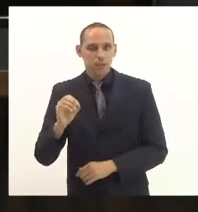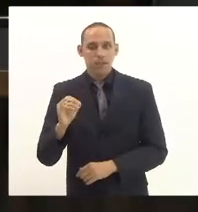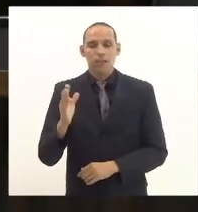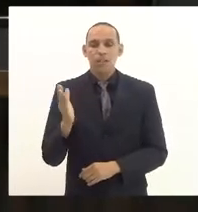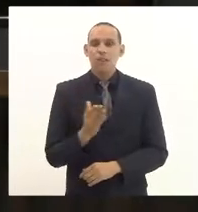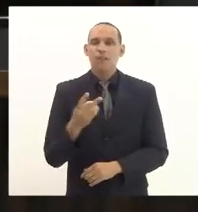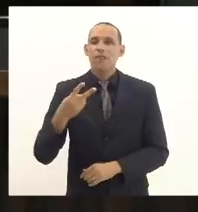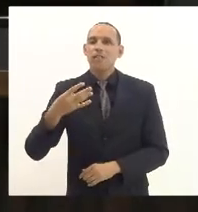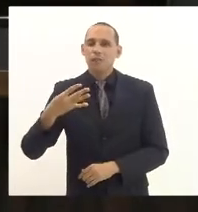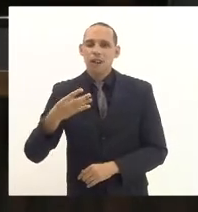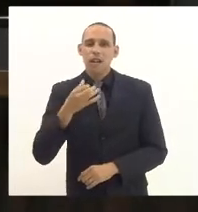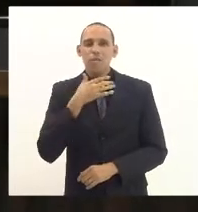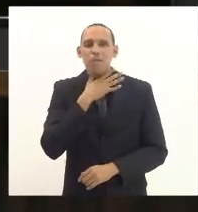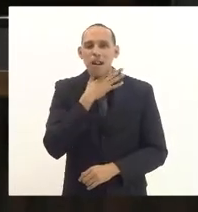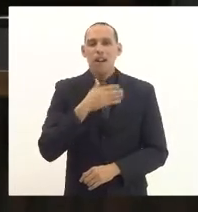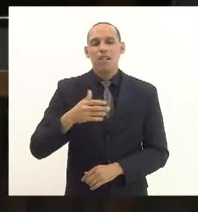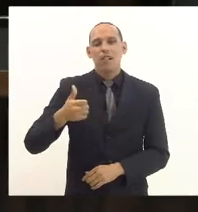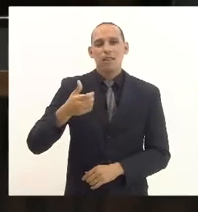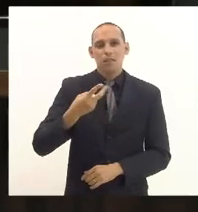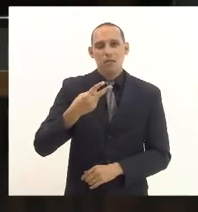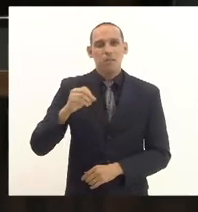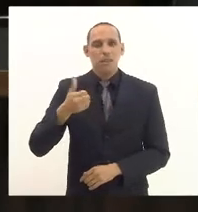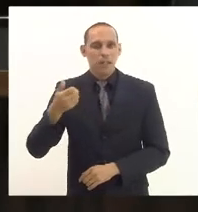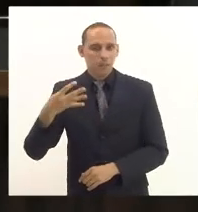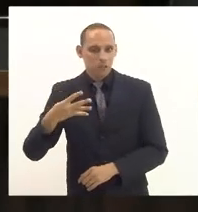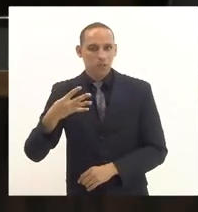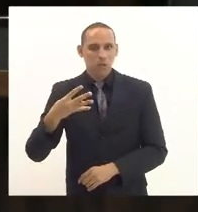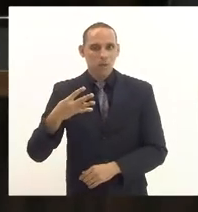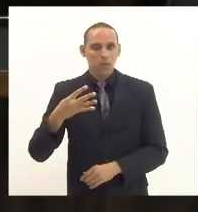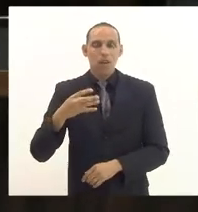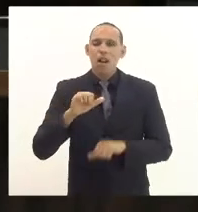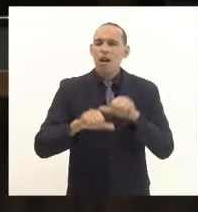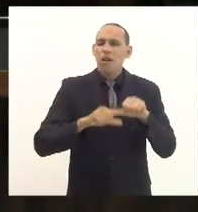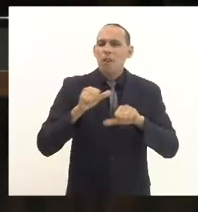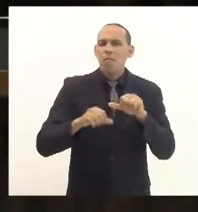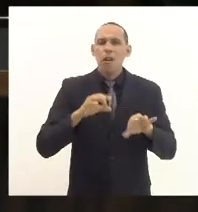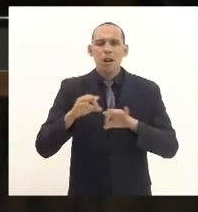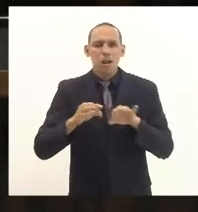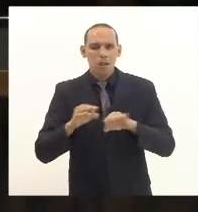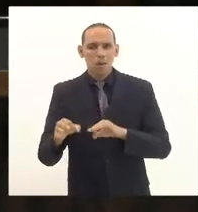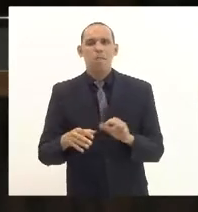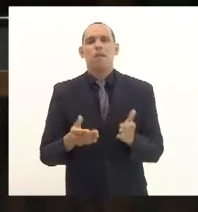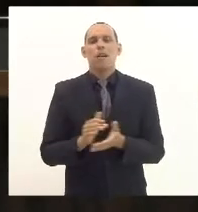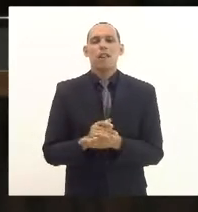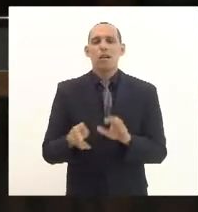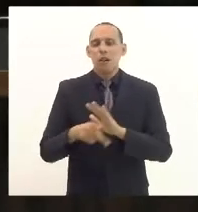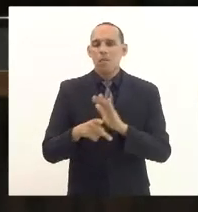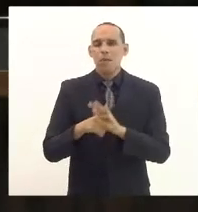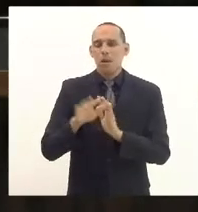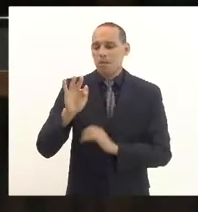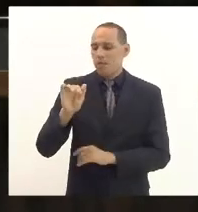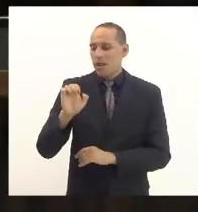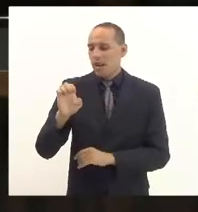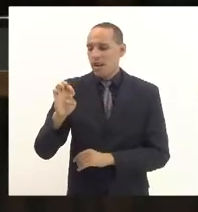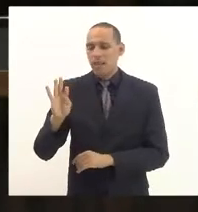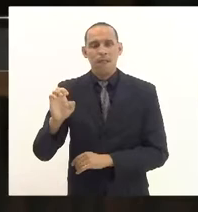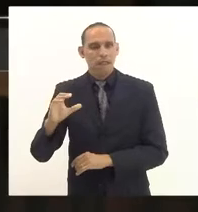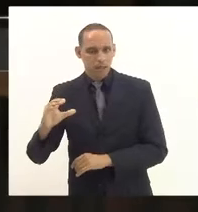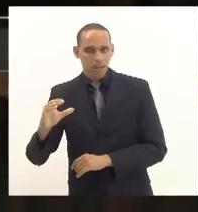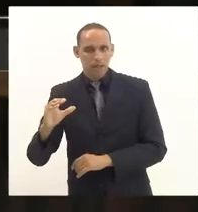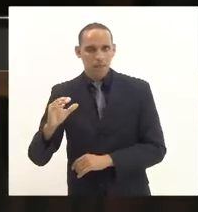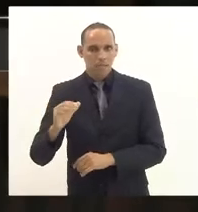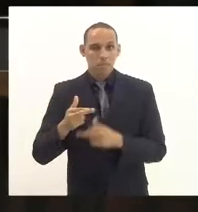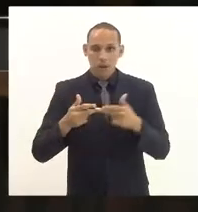março de 14, que institui o plano de cargos, de carreiras e remuneração da Fundação de Apoio à Escola Técnica do Rio de Janeiro, FAETEC, da outras